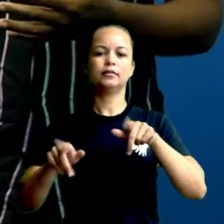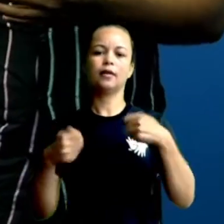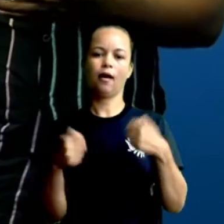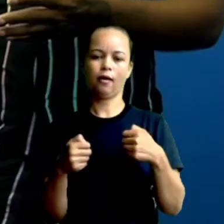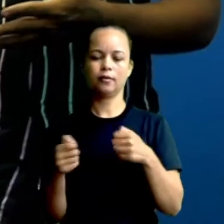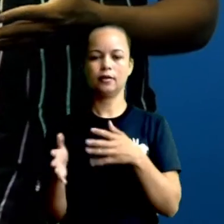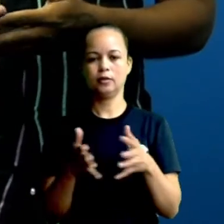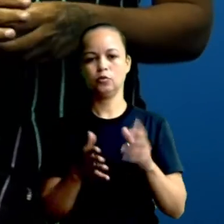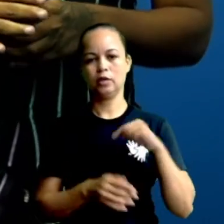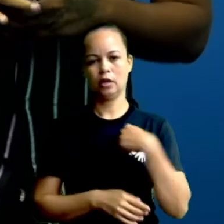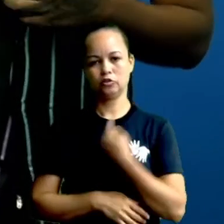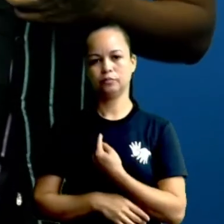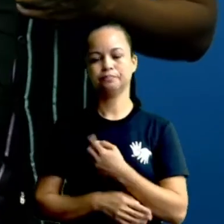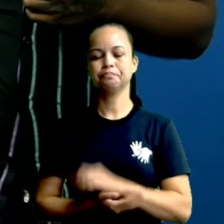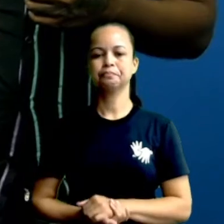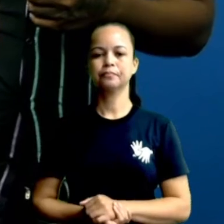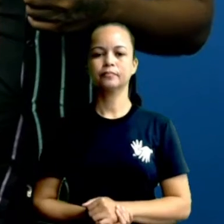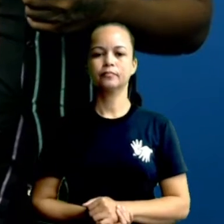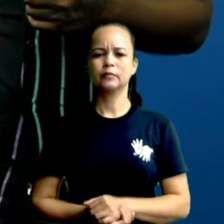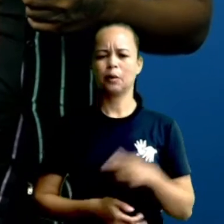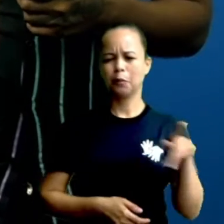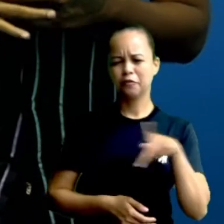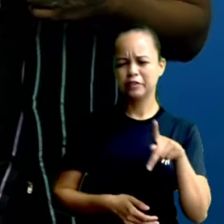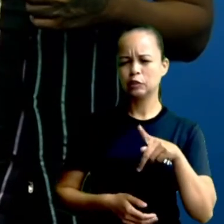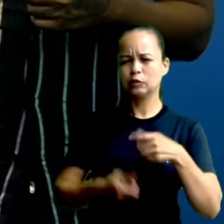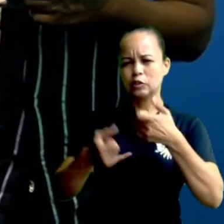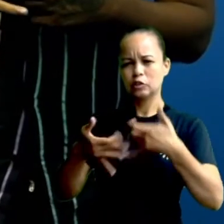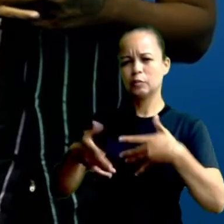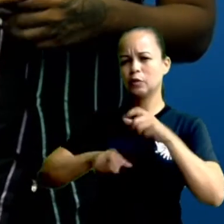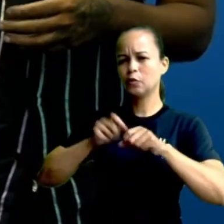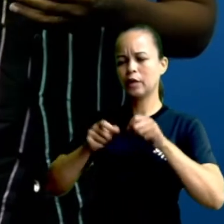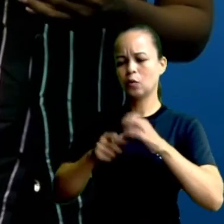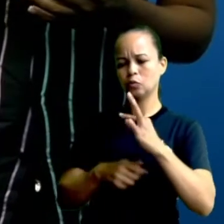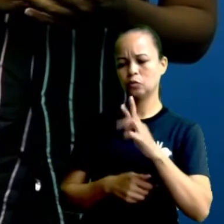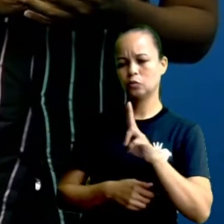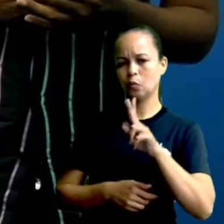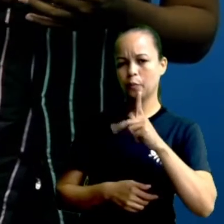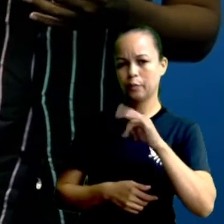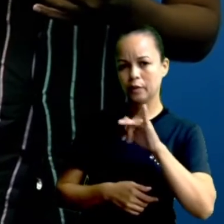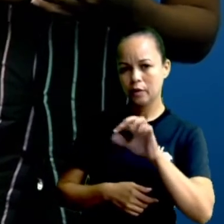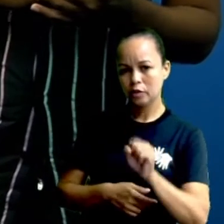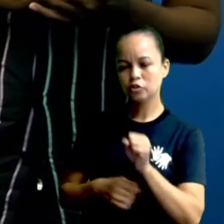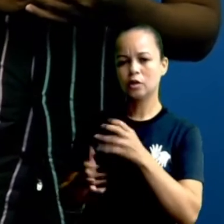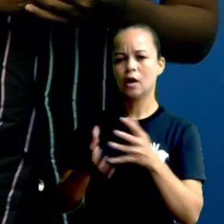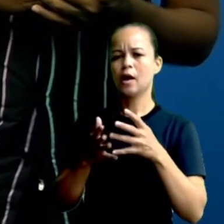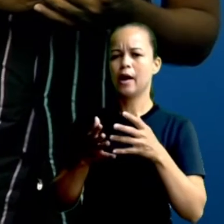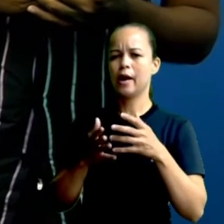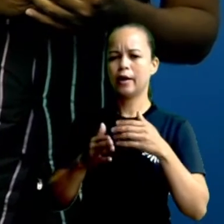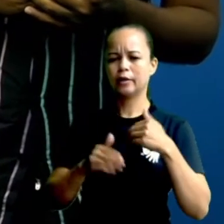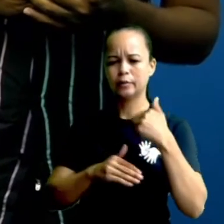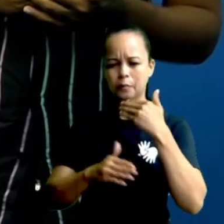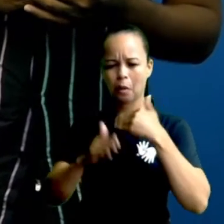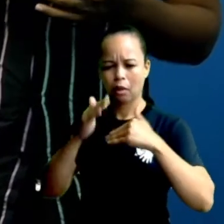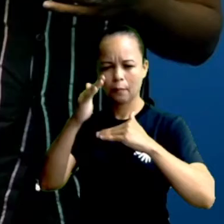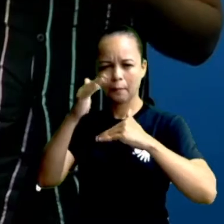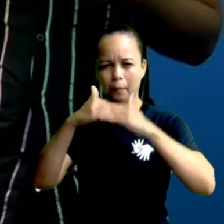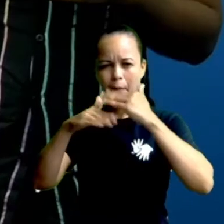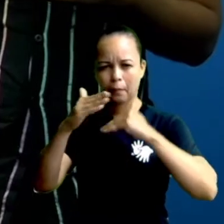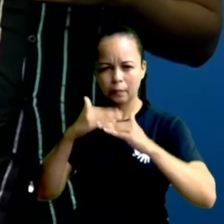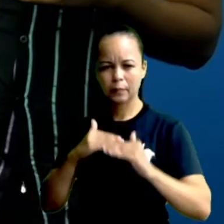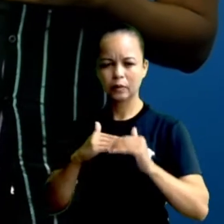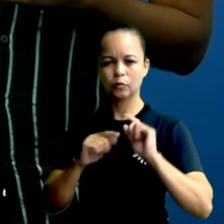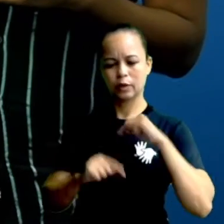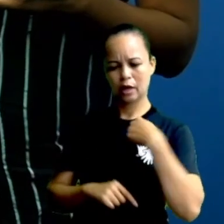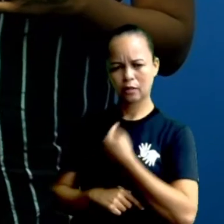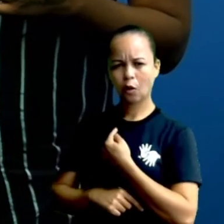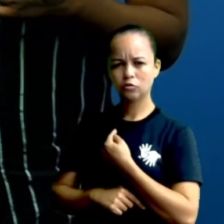nossas. Professor, isso quer dizer que os tupis eles eram menos desenvolvidos do que a gente? Não. A tecnologia